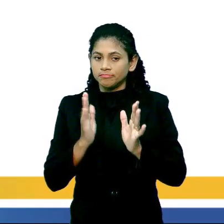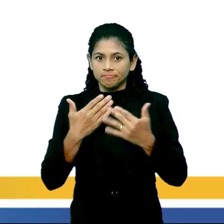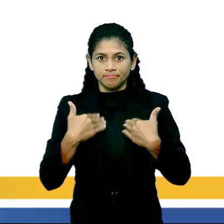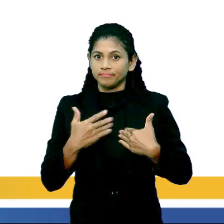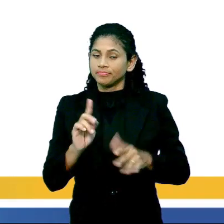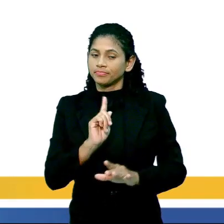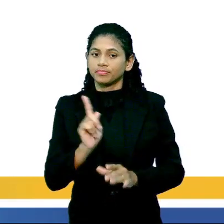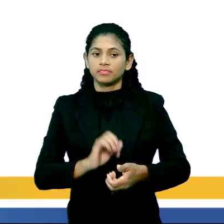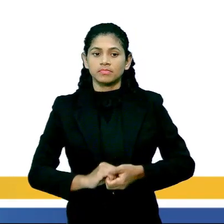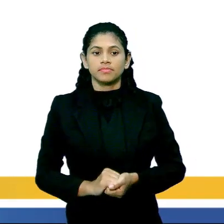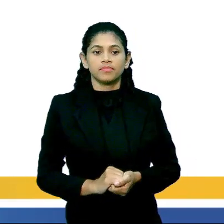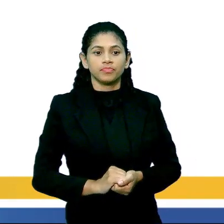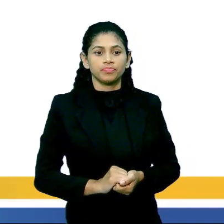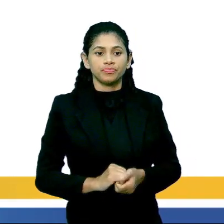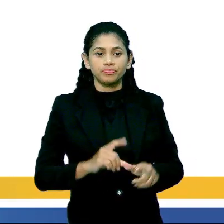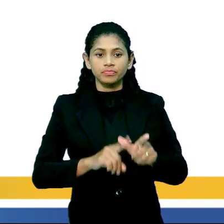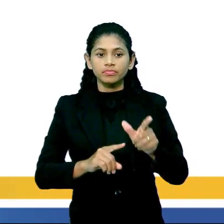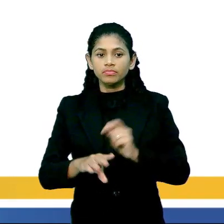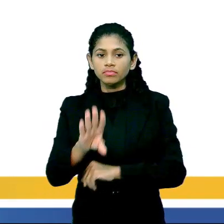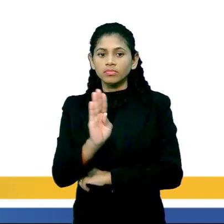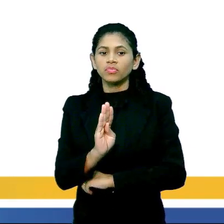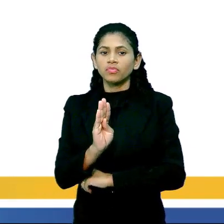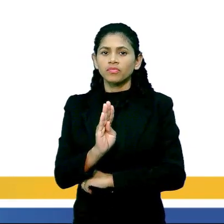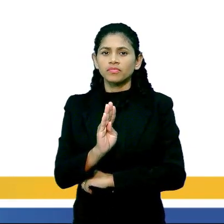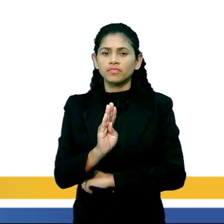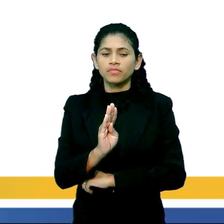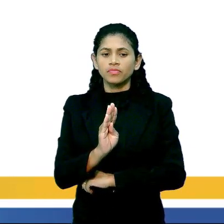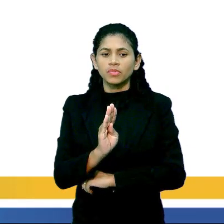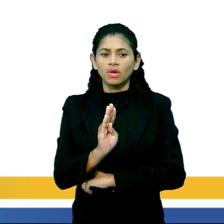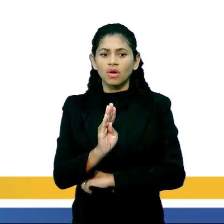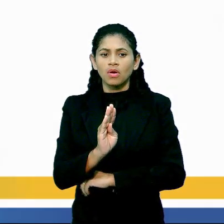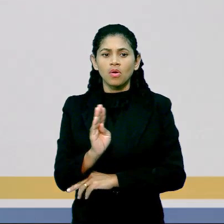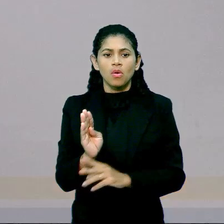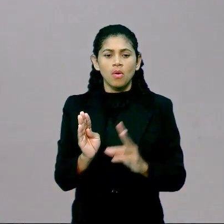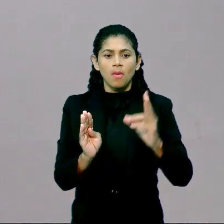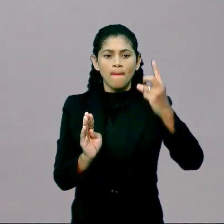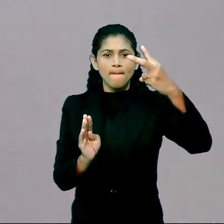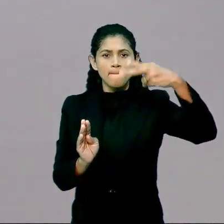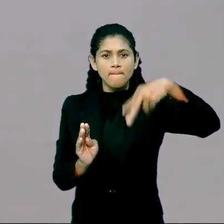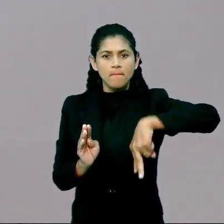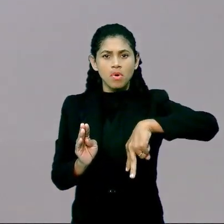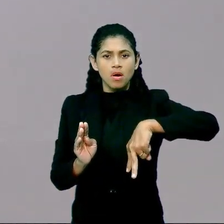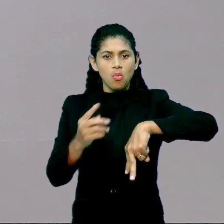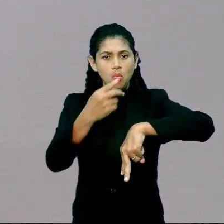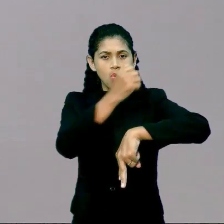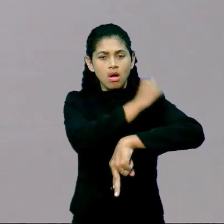Alternativa B, contenda entre alunos que se agridem fisicamente.